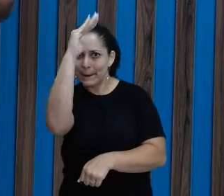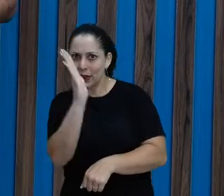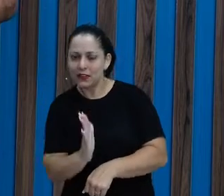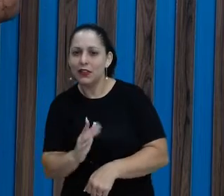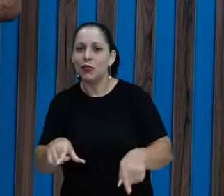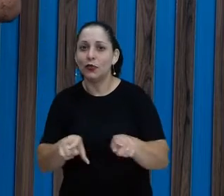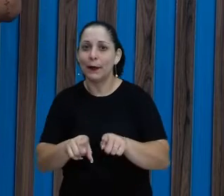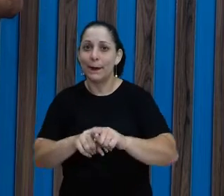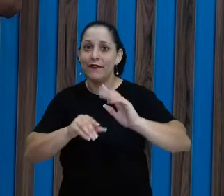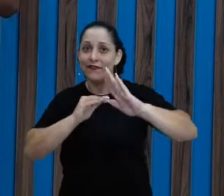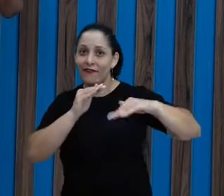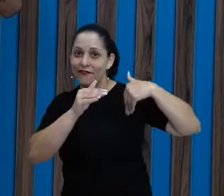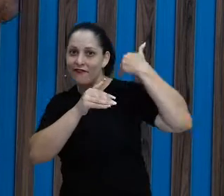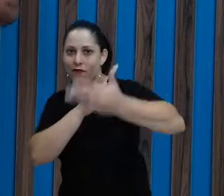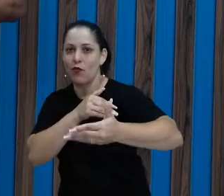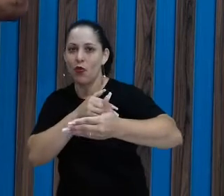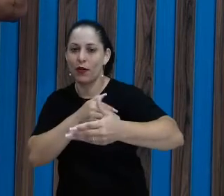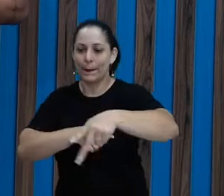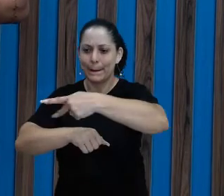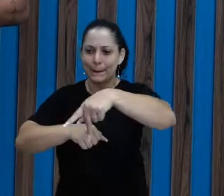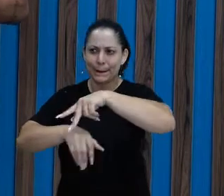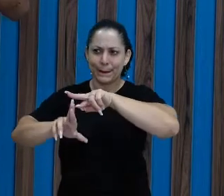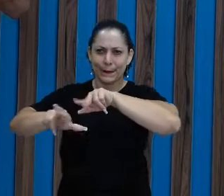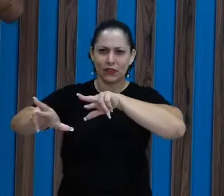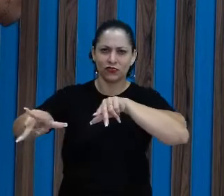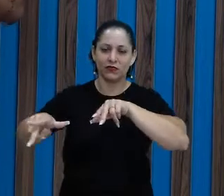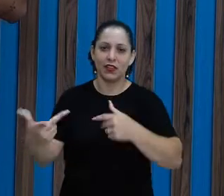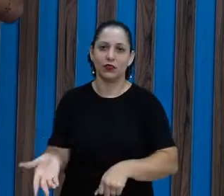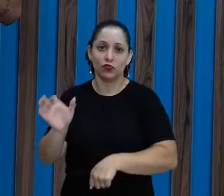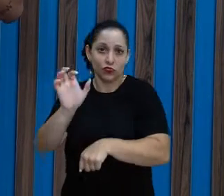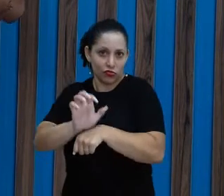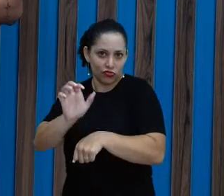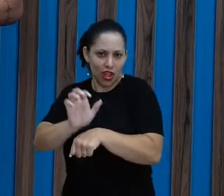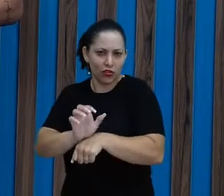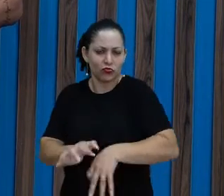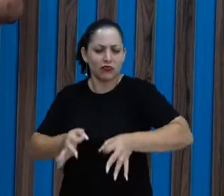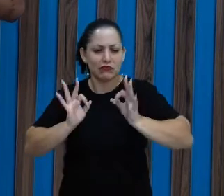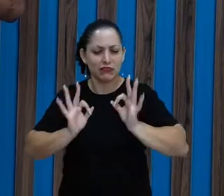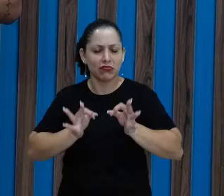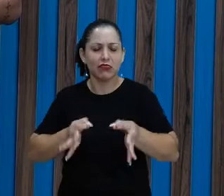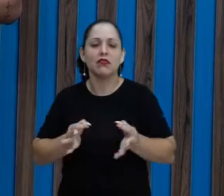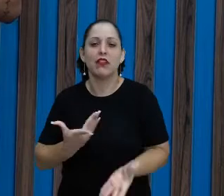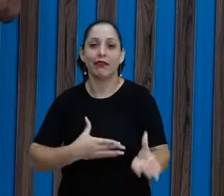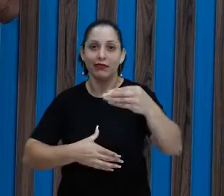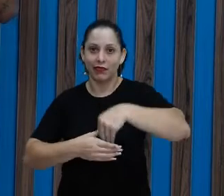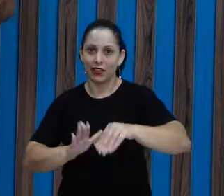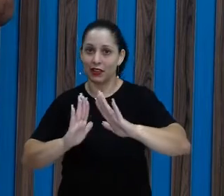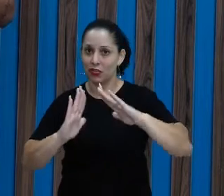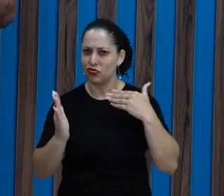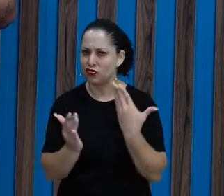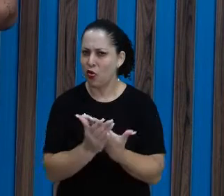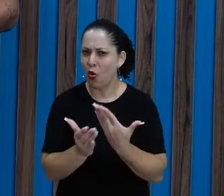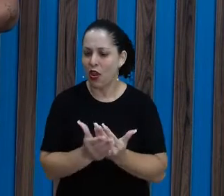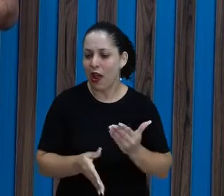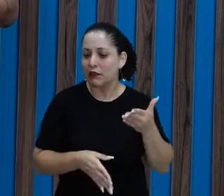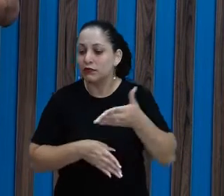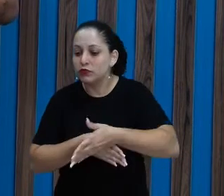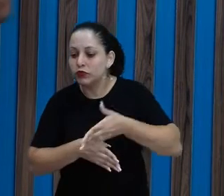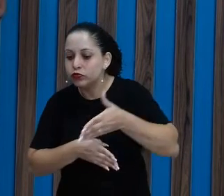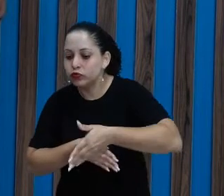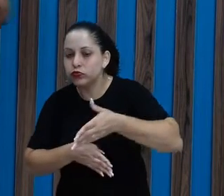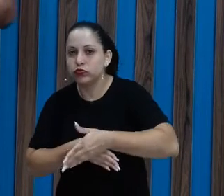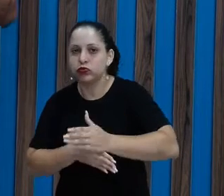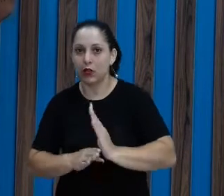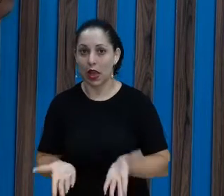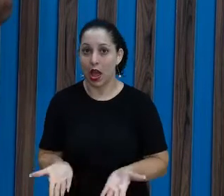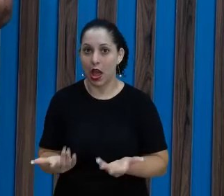internacional. Então, se o Estado garante que dentro das nossas escolas tenha um acesso ao esporte, que as